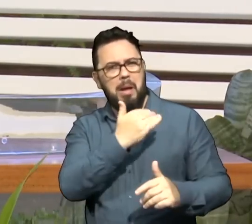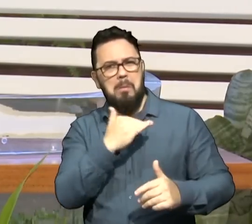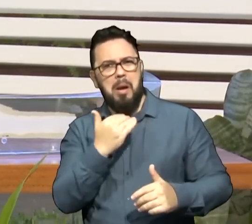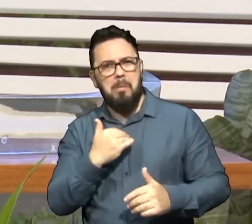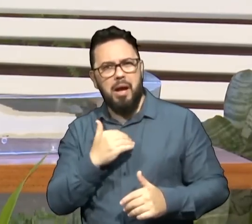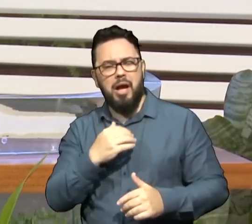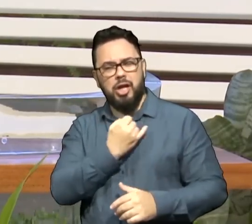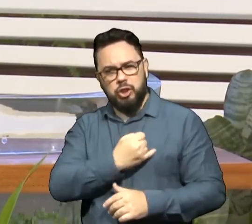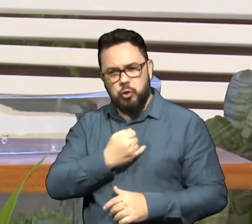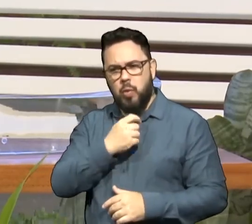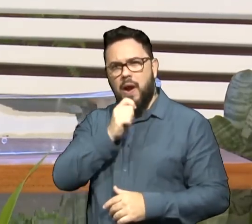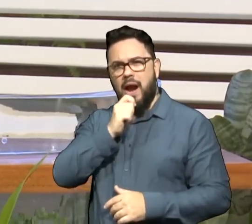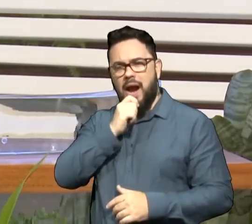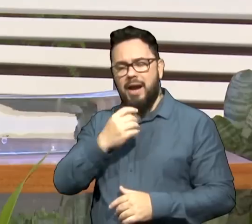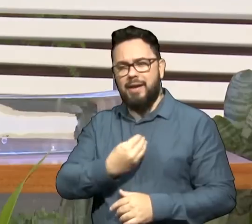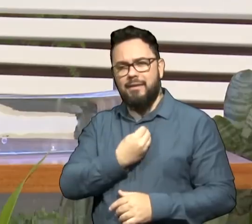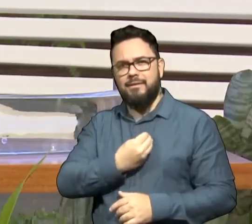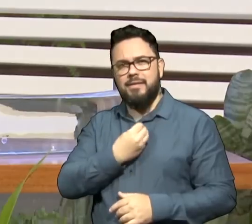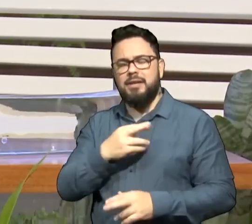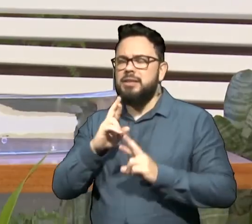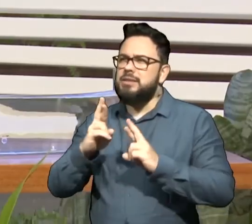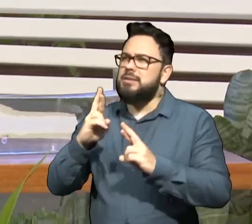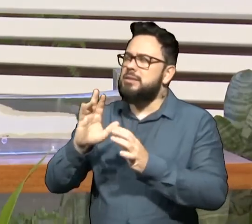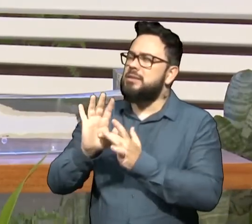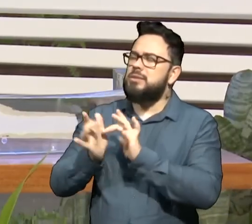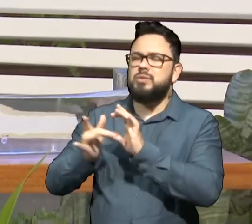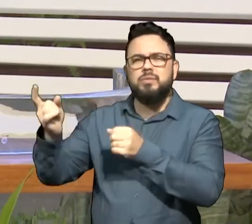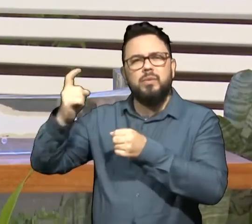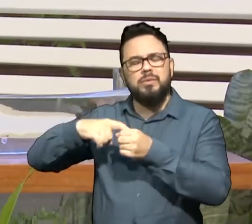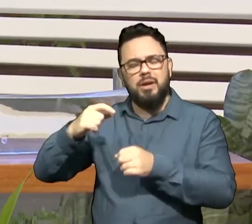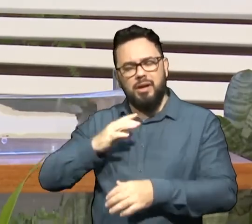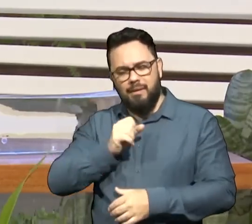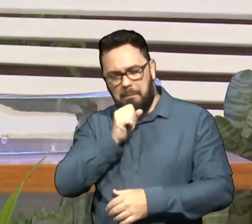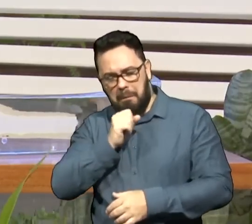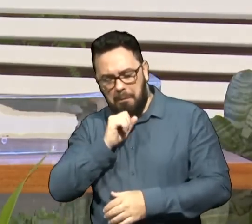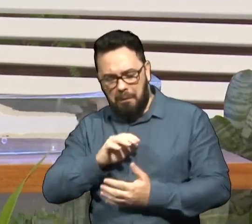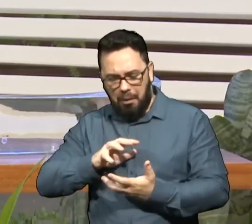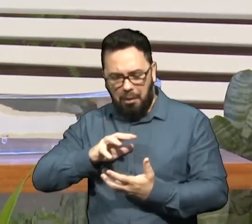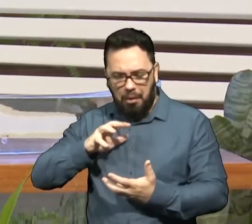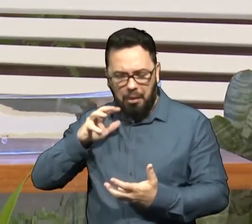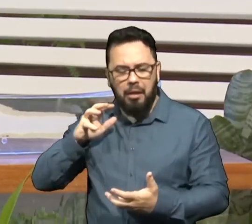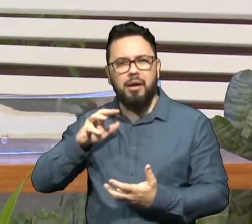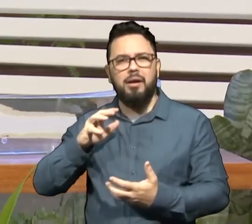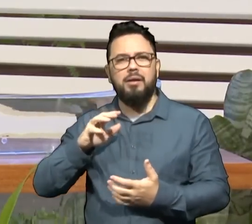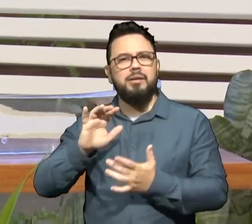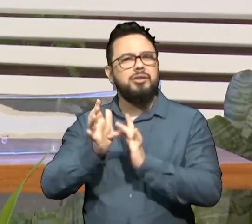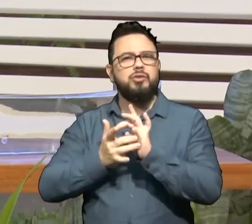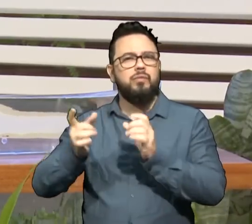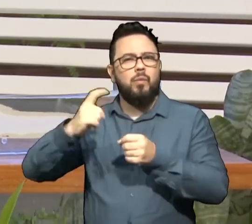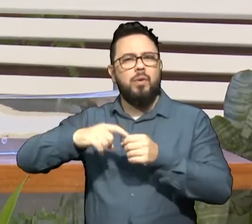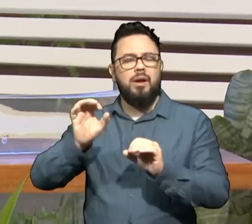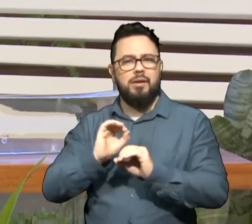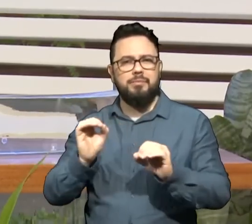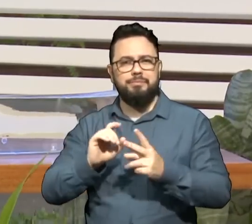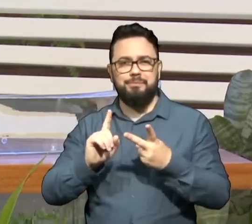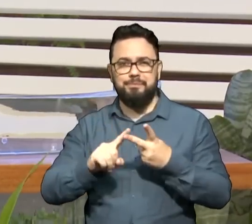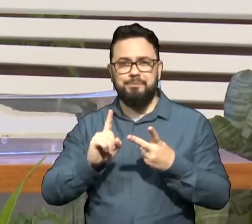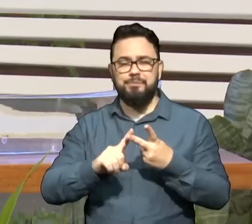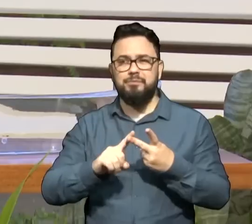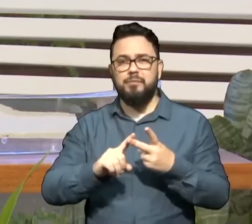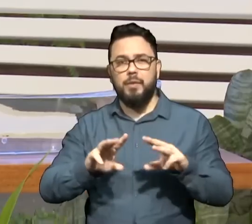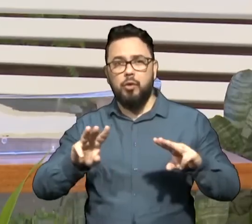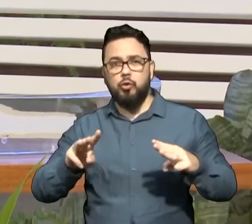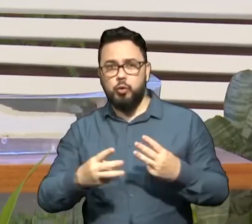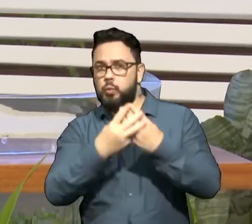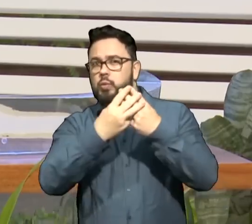talvez Jesus voltasse antes de Jesus morrer e ele estava envelhecendo Jesus não voltava outro problema a oposição dos judeus se